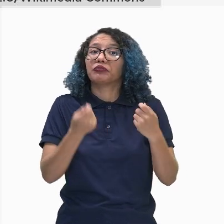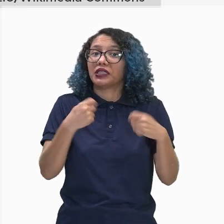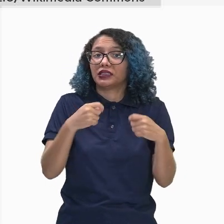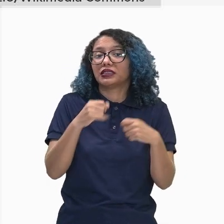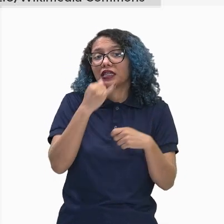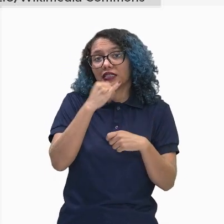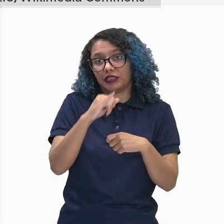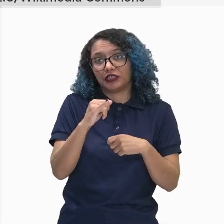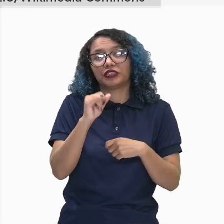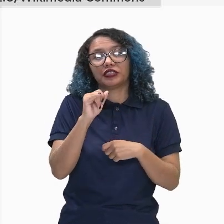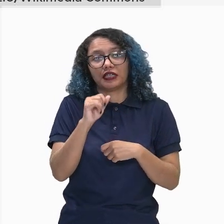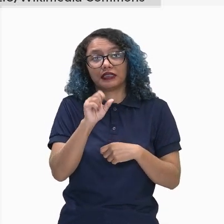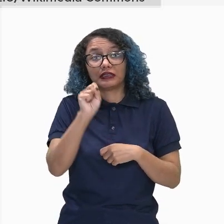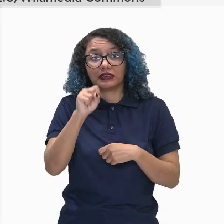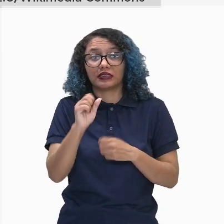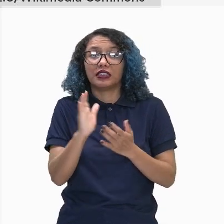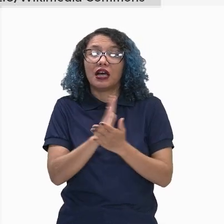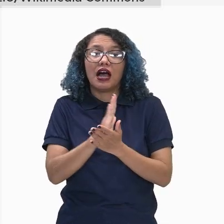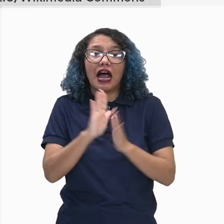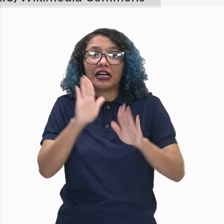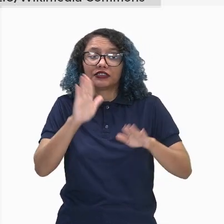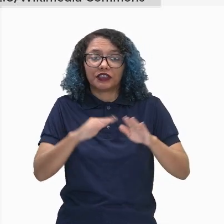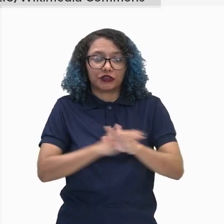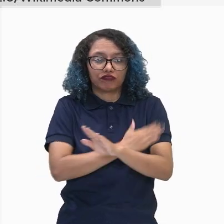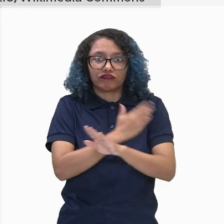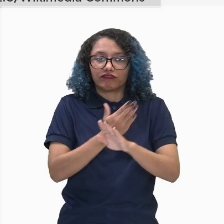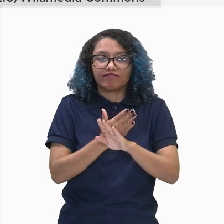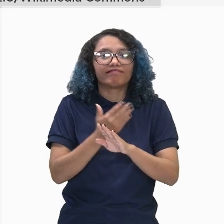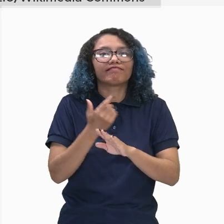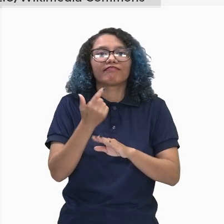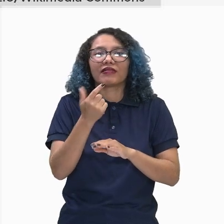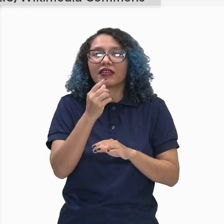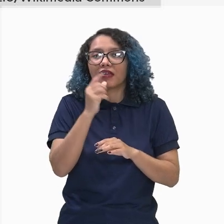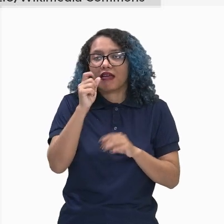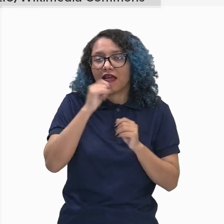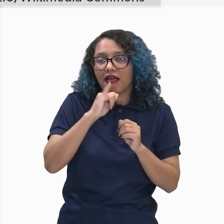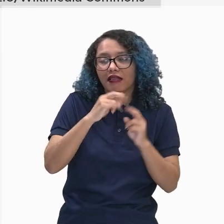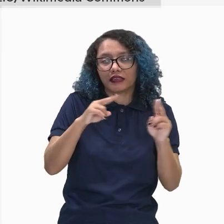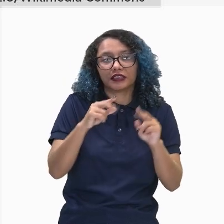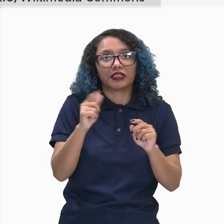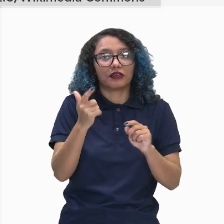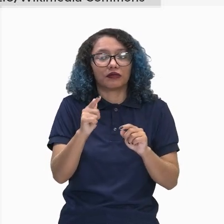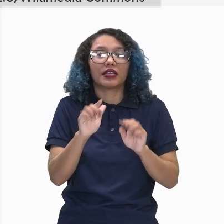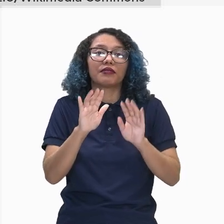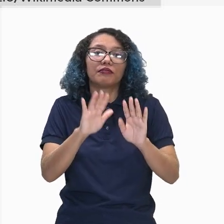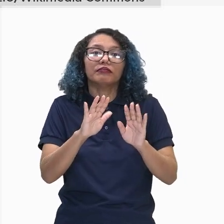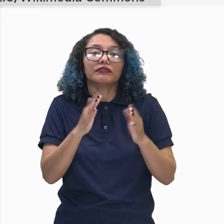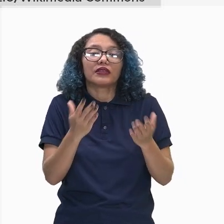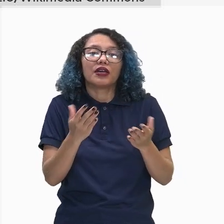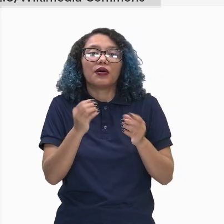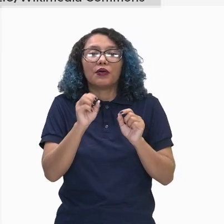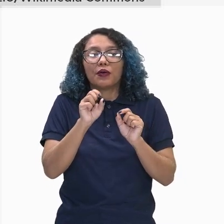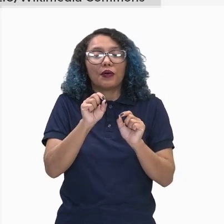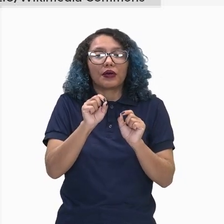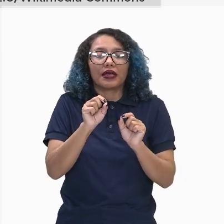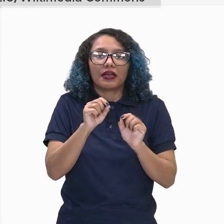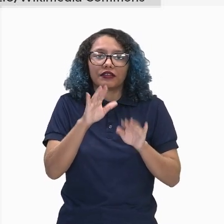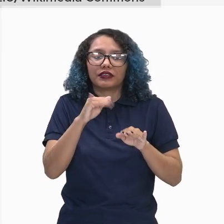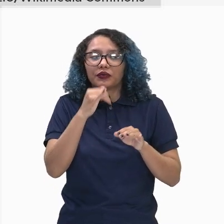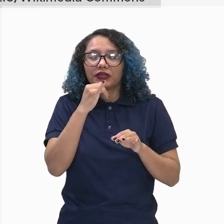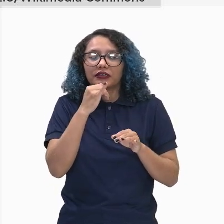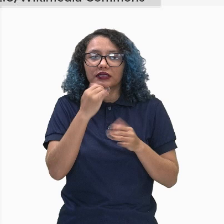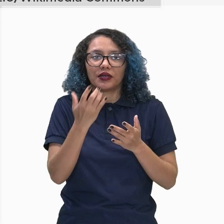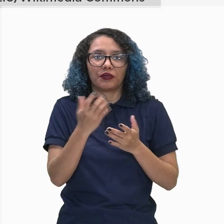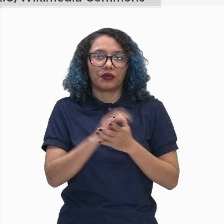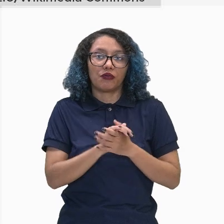que não vão ter eletricidade o dia inteiro. Então, não tem como a gente ter aí os eletrodomésticos, os aparelhos, né, que